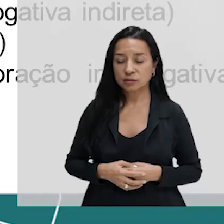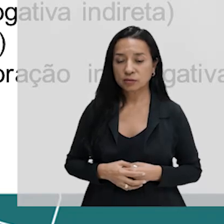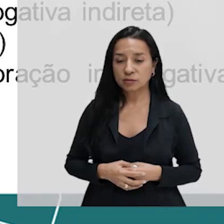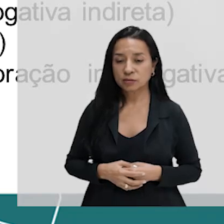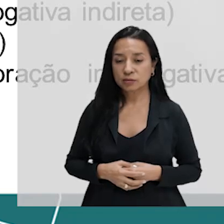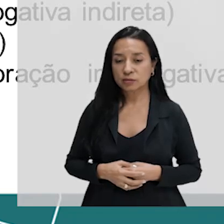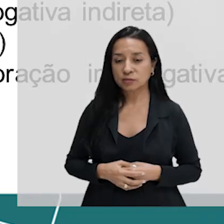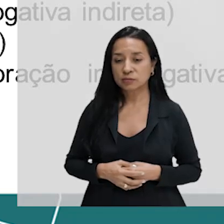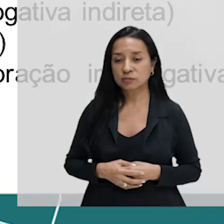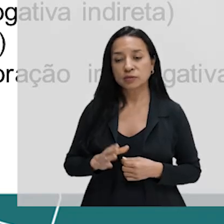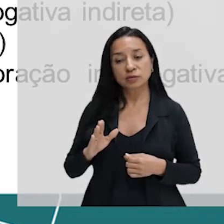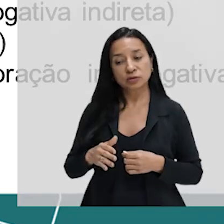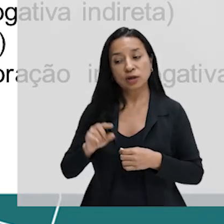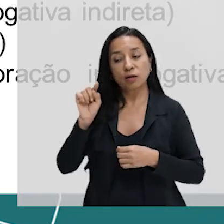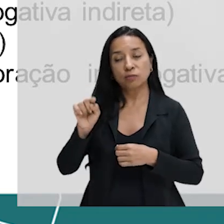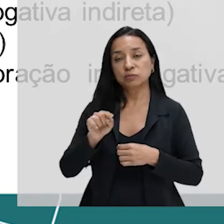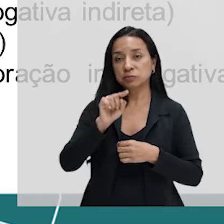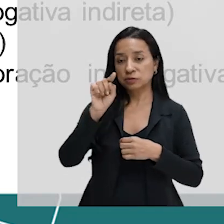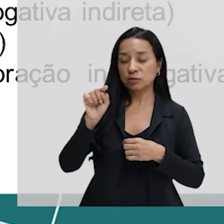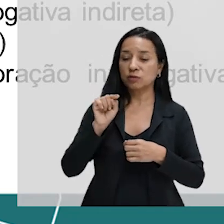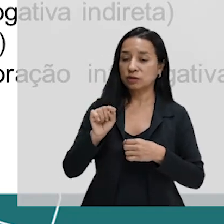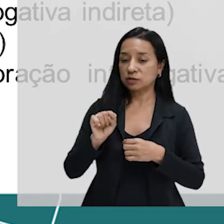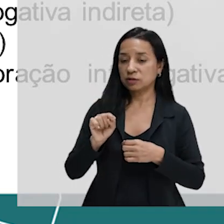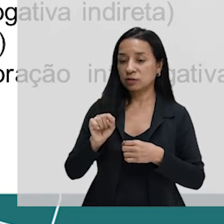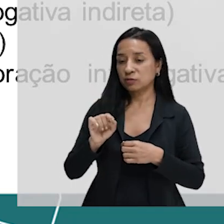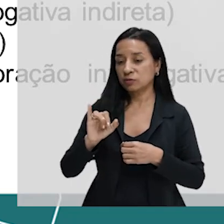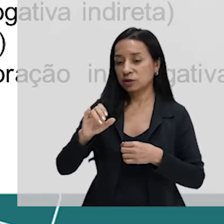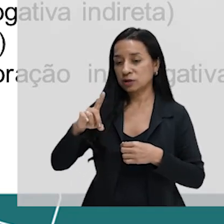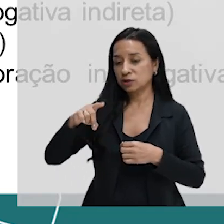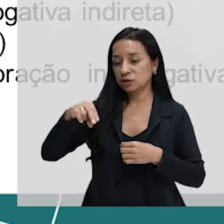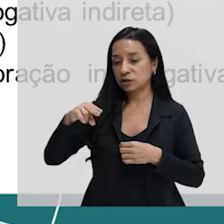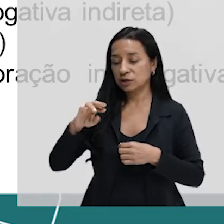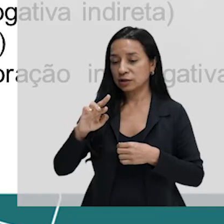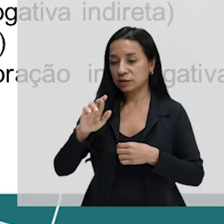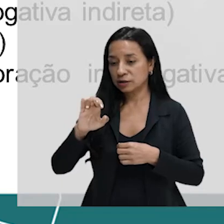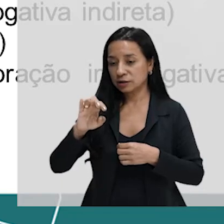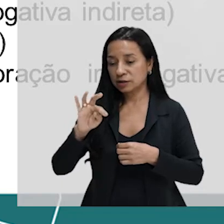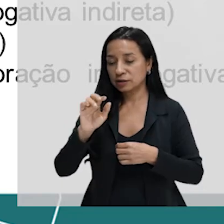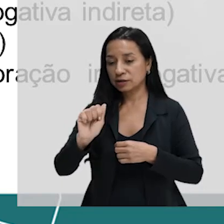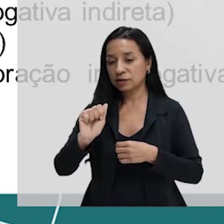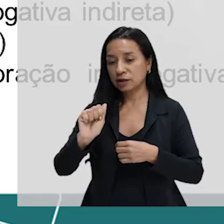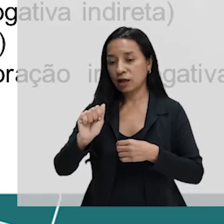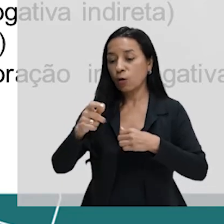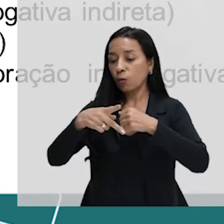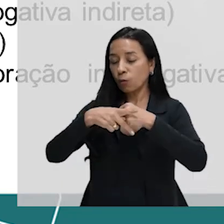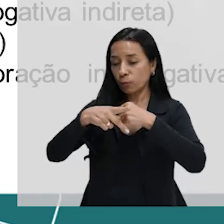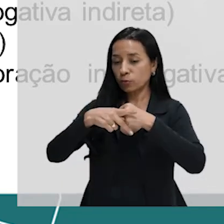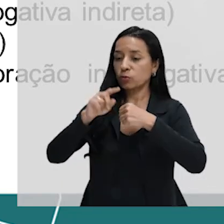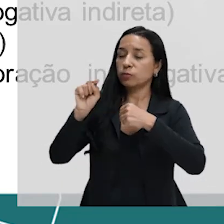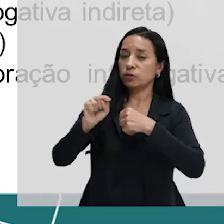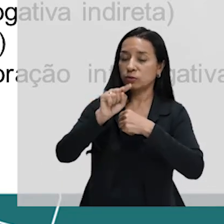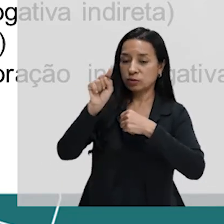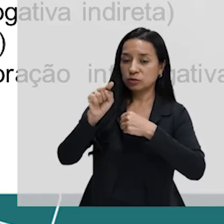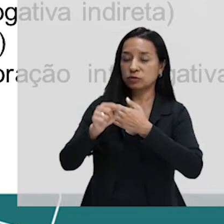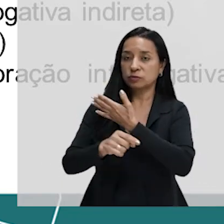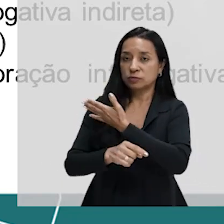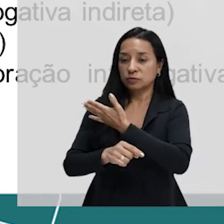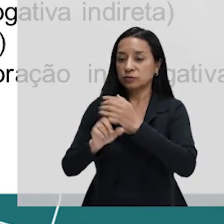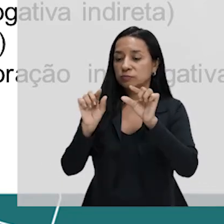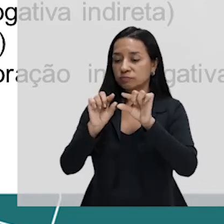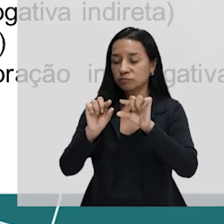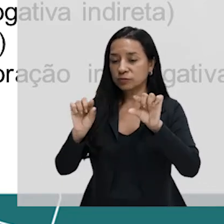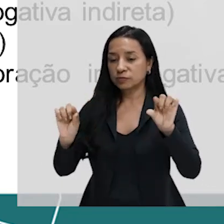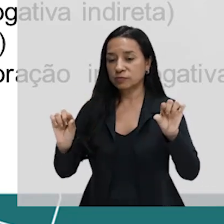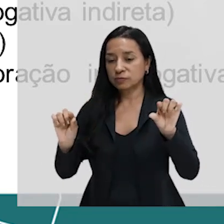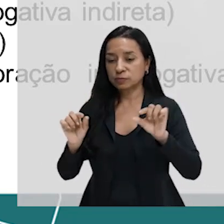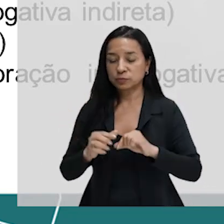cinema? Aí já é uma interrogação indireta. Mas observe que o pronome está ali, né? O pronome interrogativo. Quem estava com